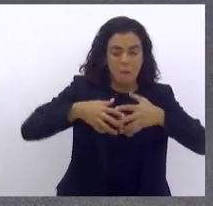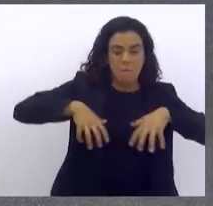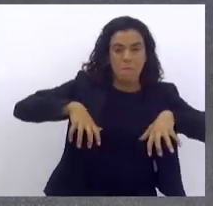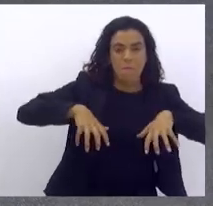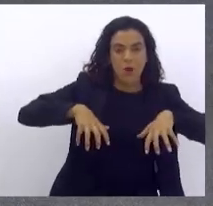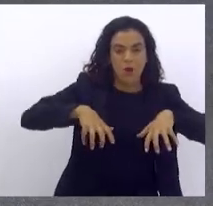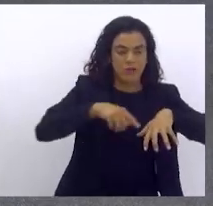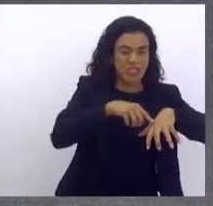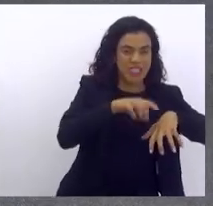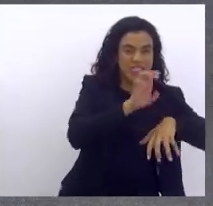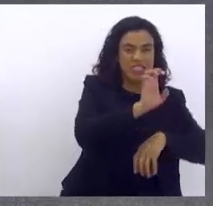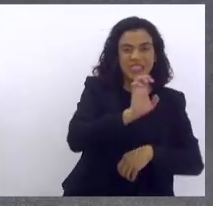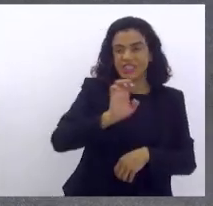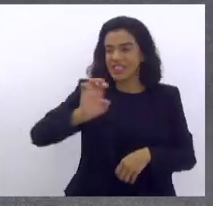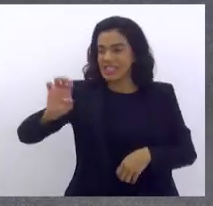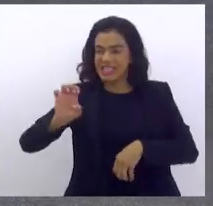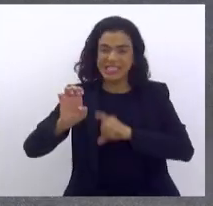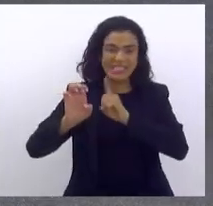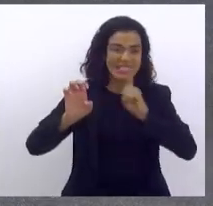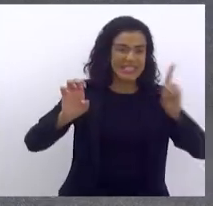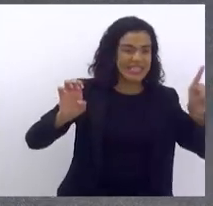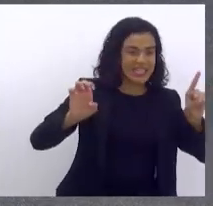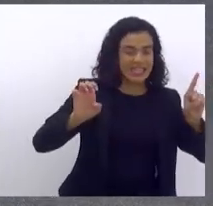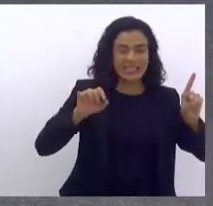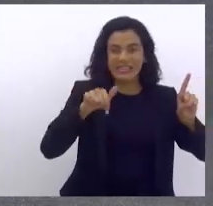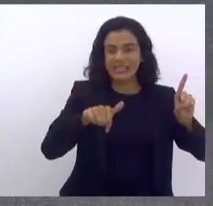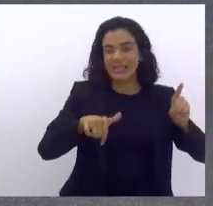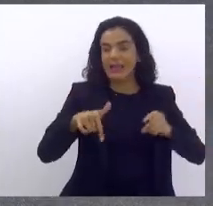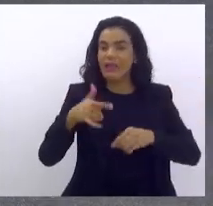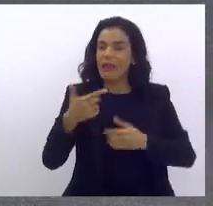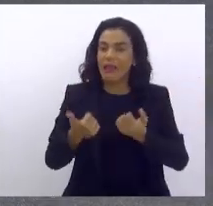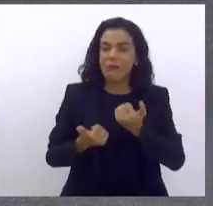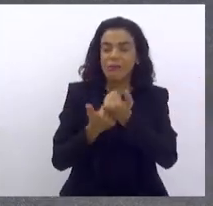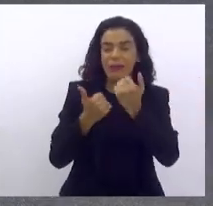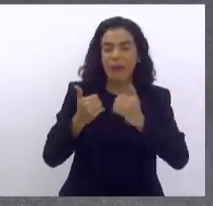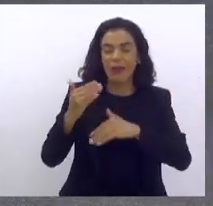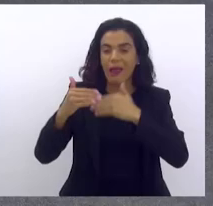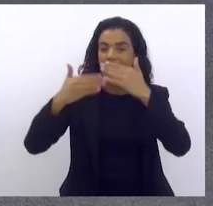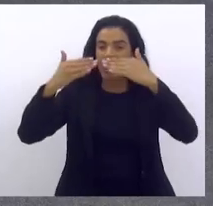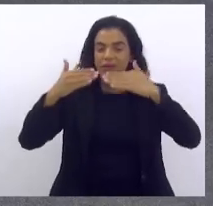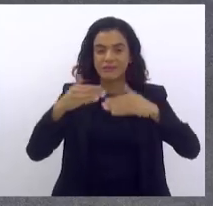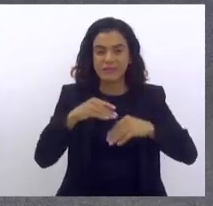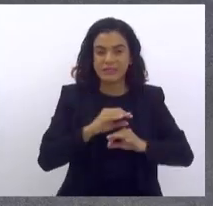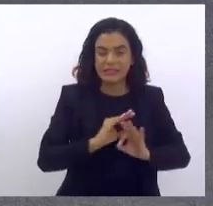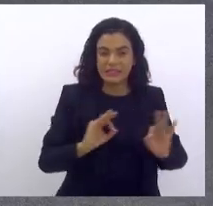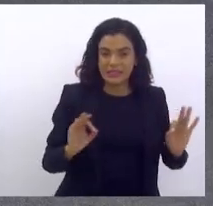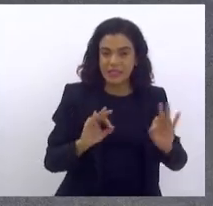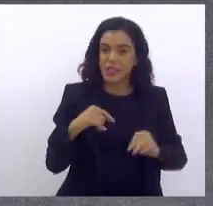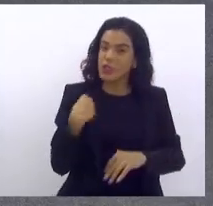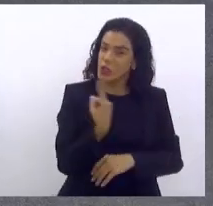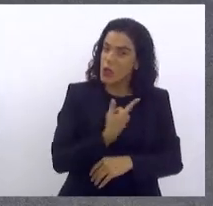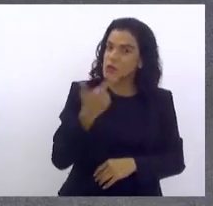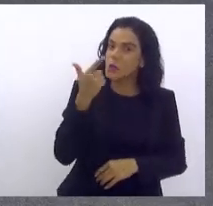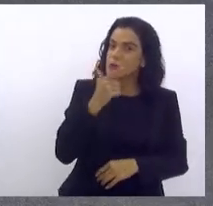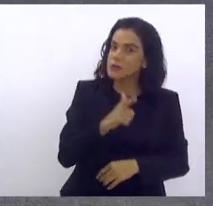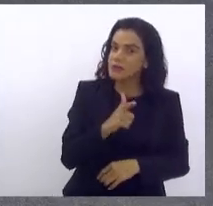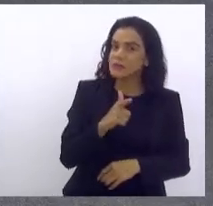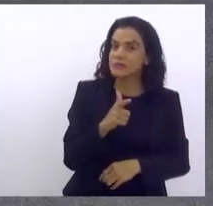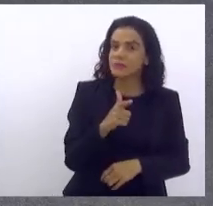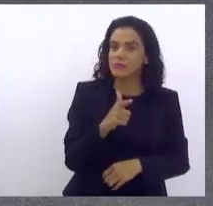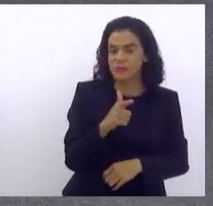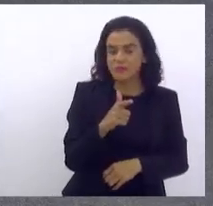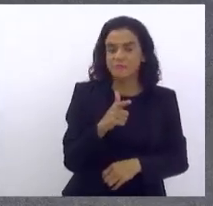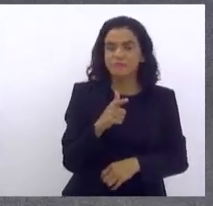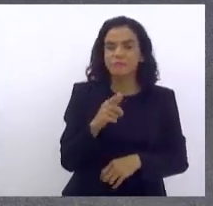a esquerda, a direita, os progressistas, os não progressistas, e nós conseguimos, a partir